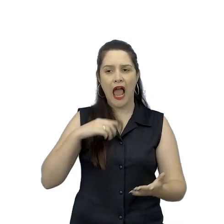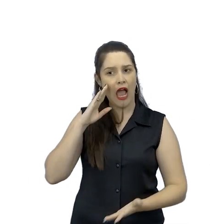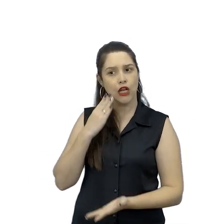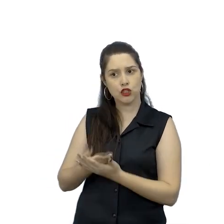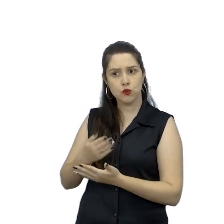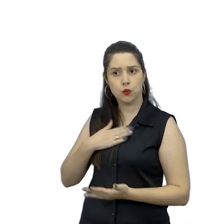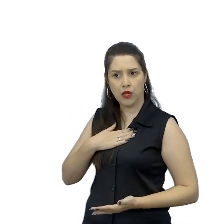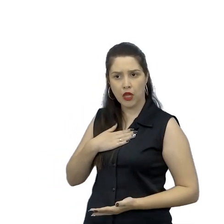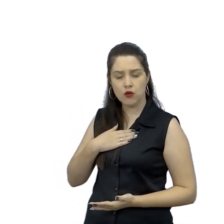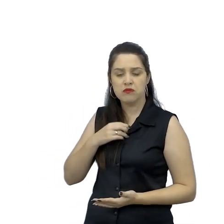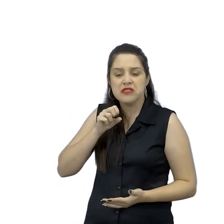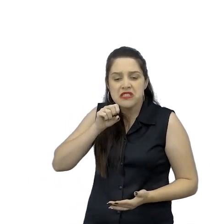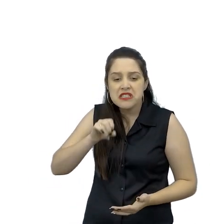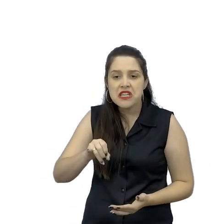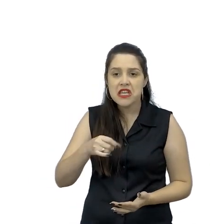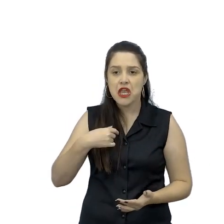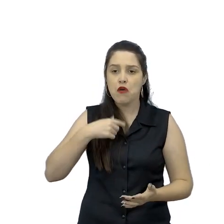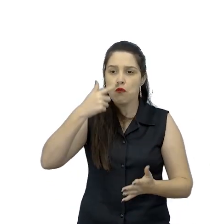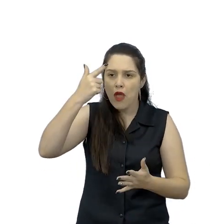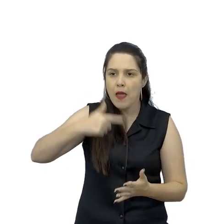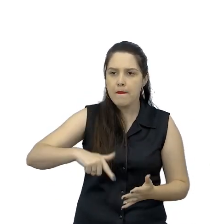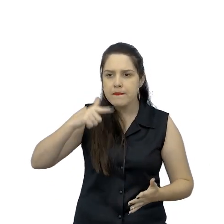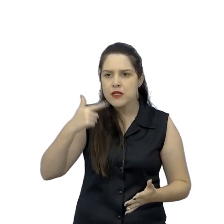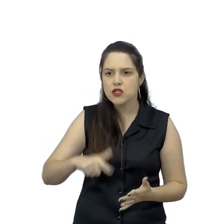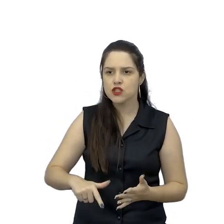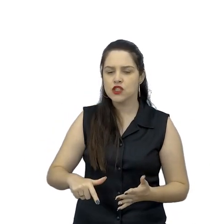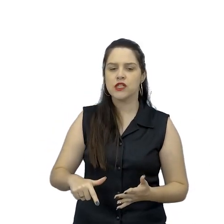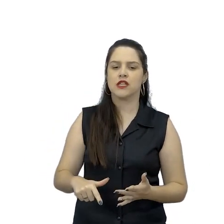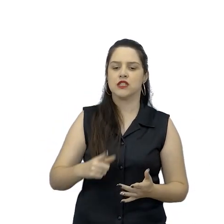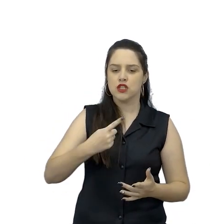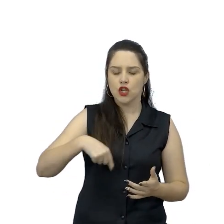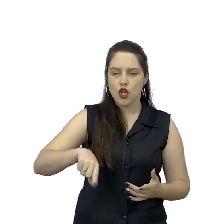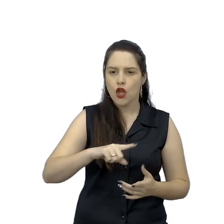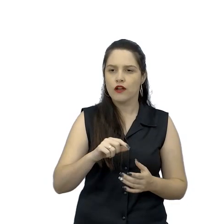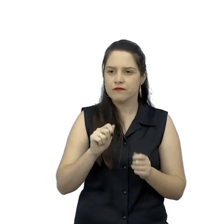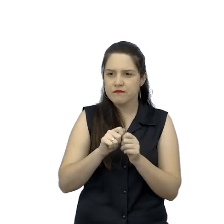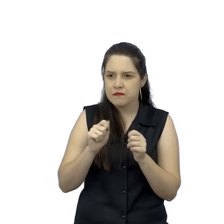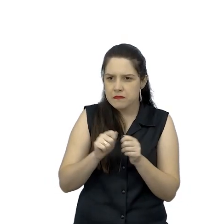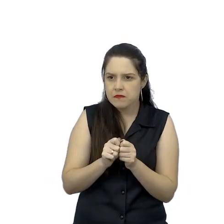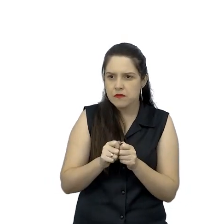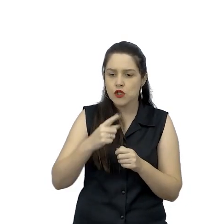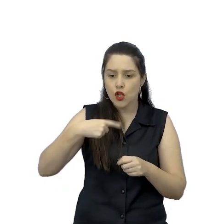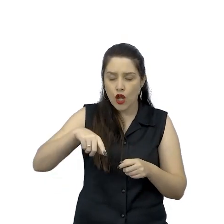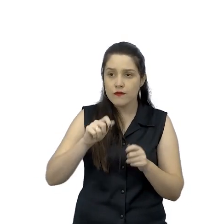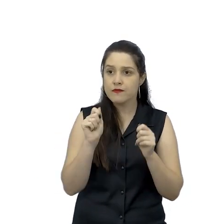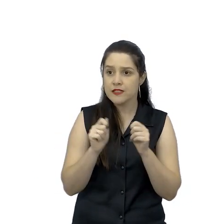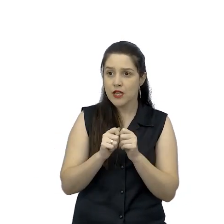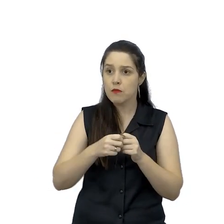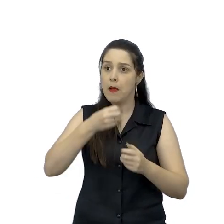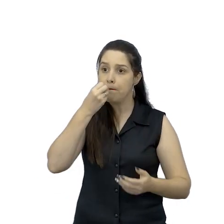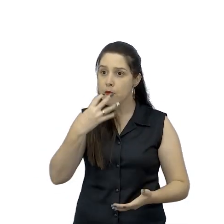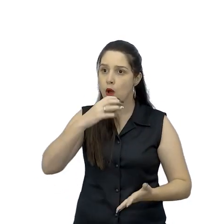eu que, vou repetir, né, o que eu disse, se nós fizermos